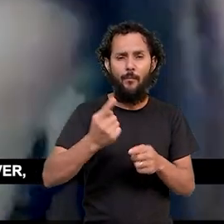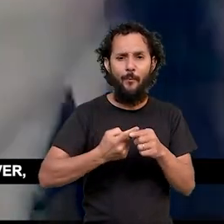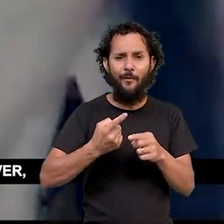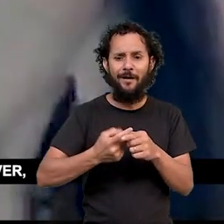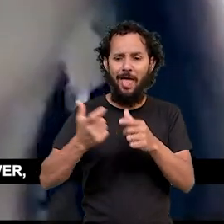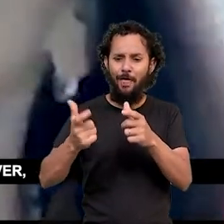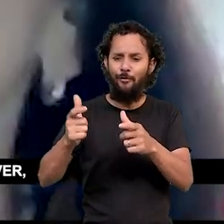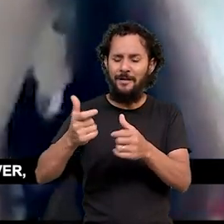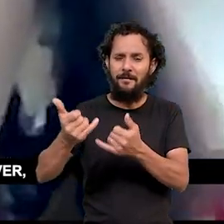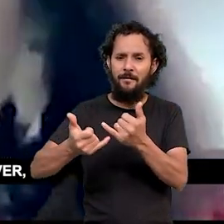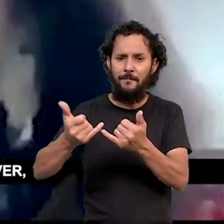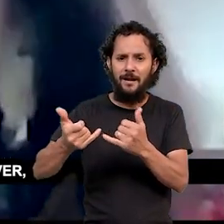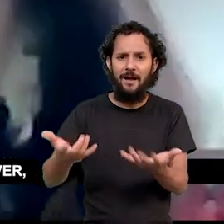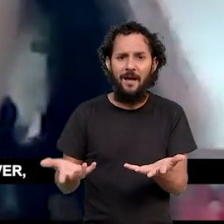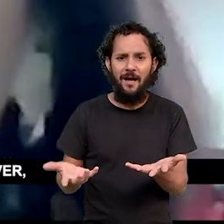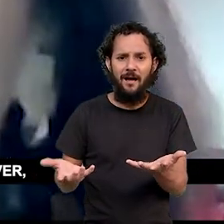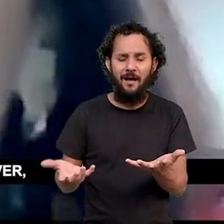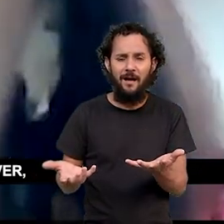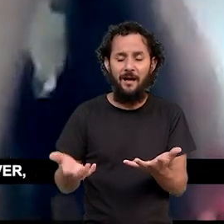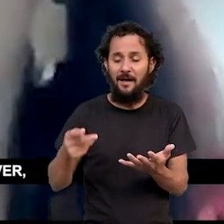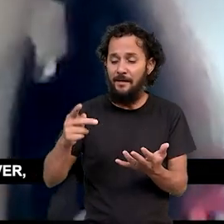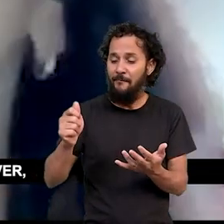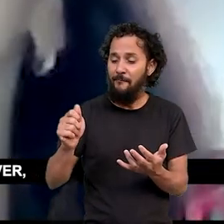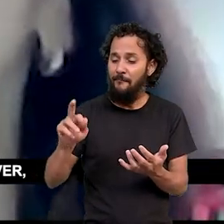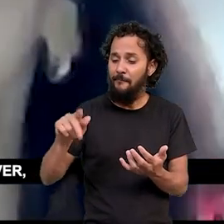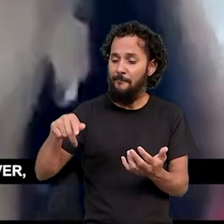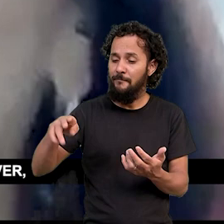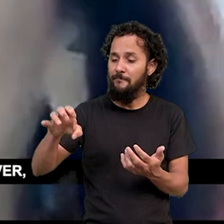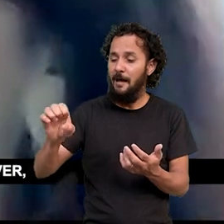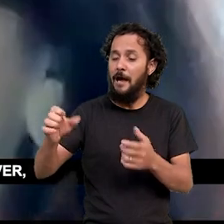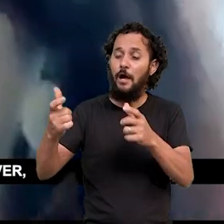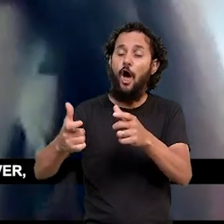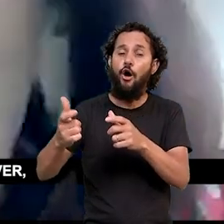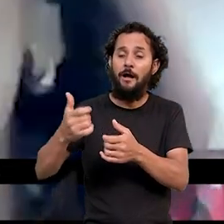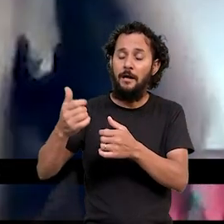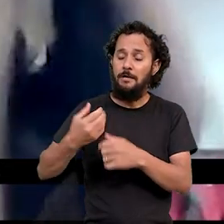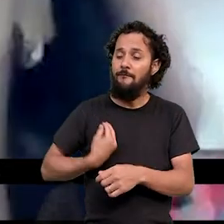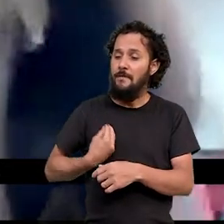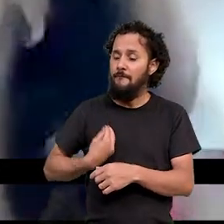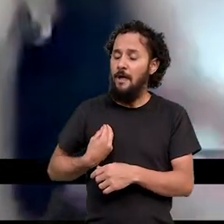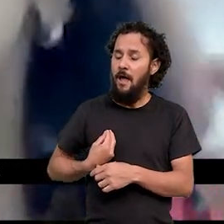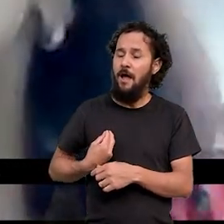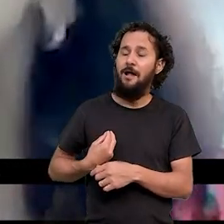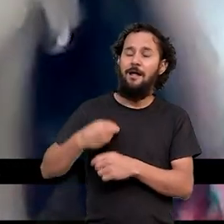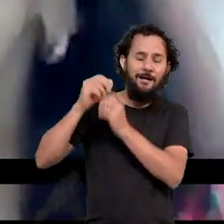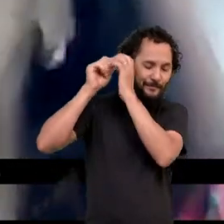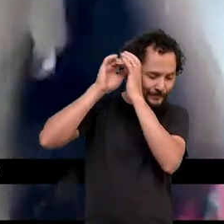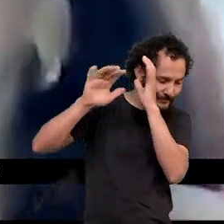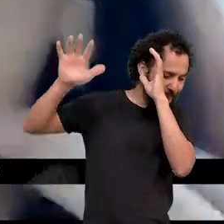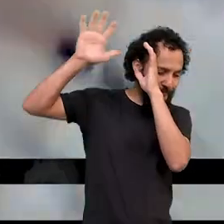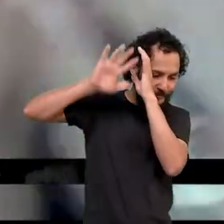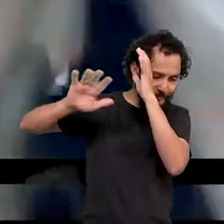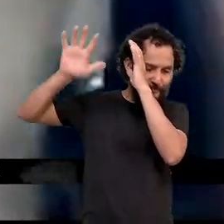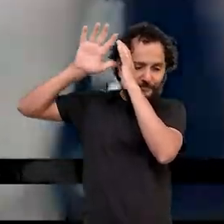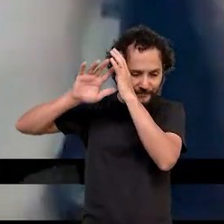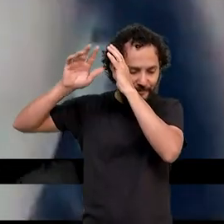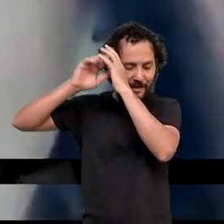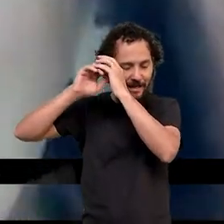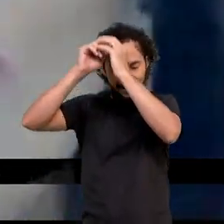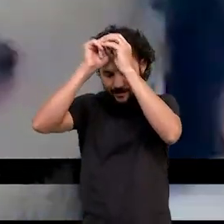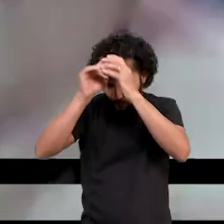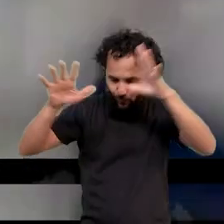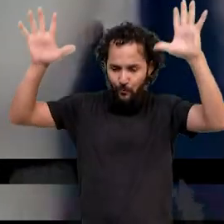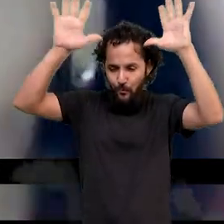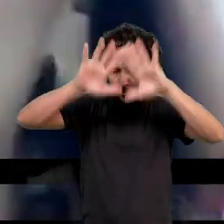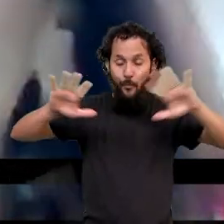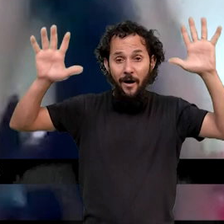parque é lugar de brincar, parque é lugar de viver, parque é lugar de sonhar, é lugar de fantasiar,